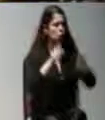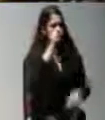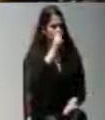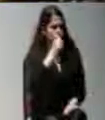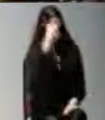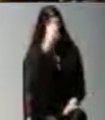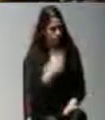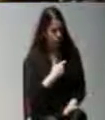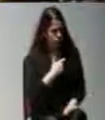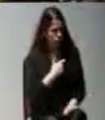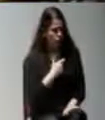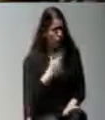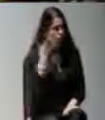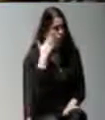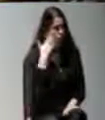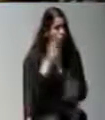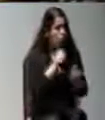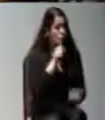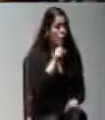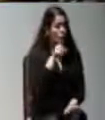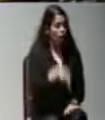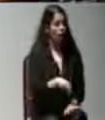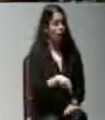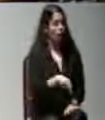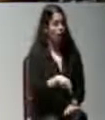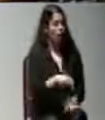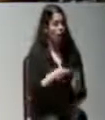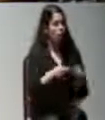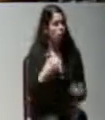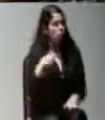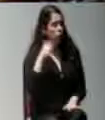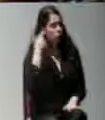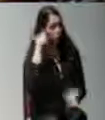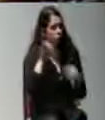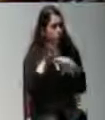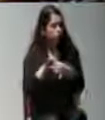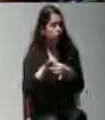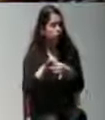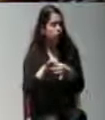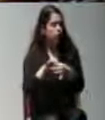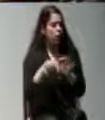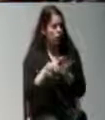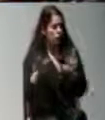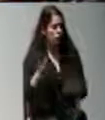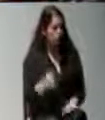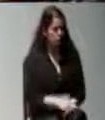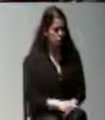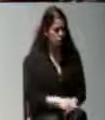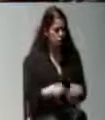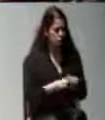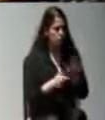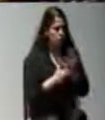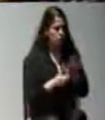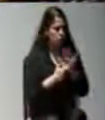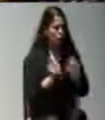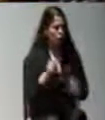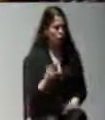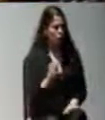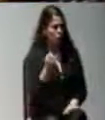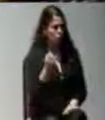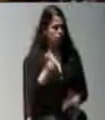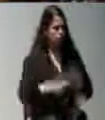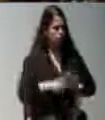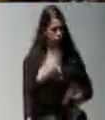entretanto, limitá-la a seu sentido liberal. Aponta a condição essencial da autonomia dos corpos para